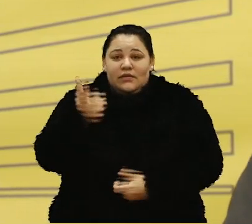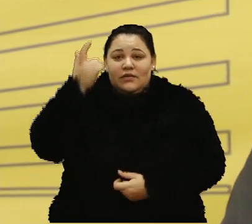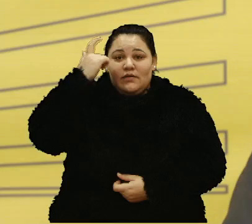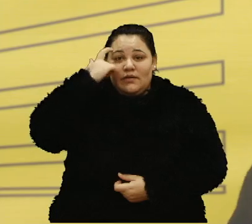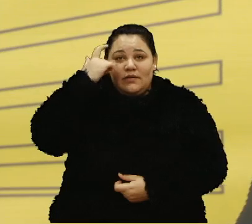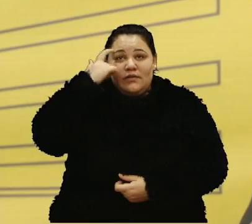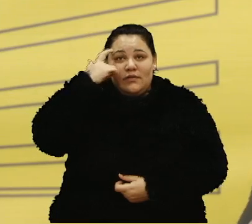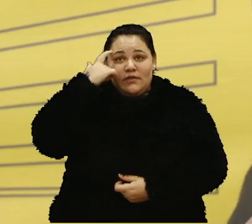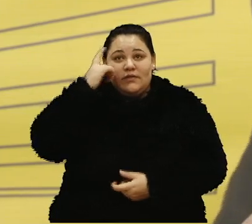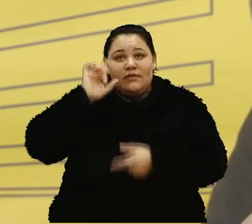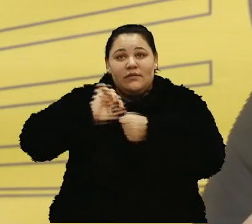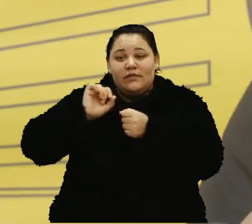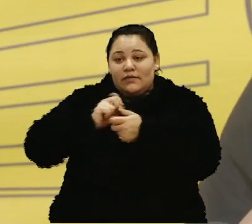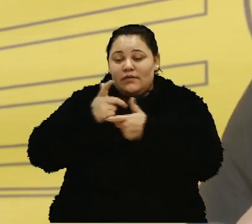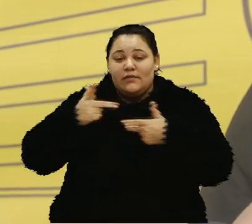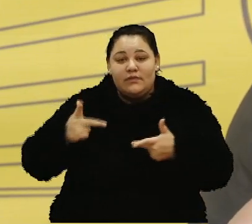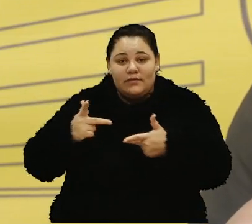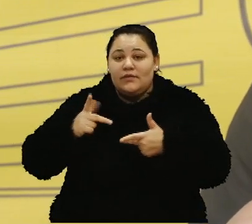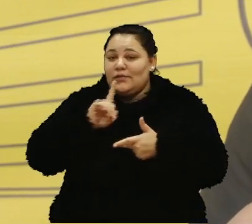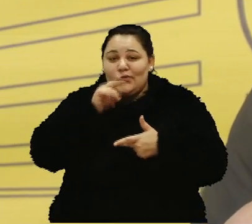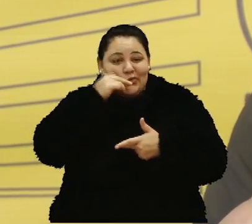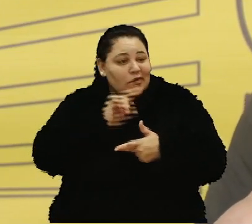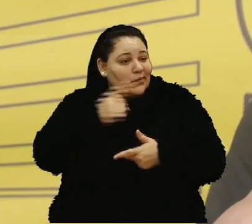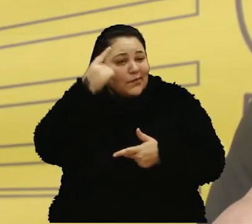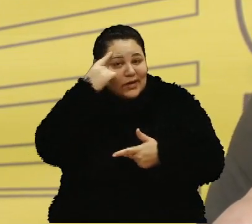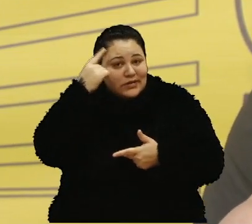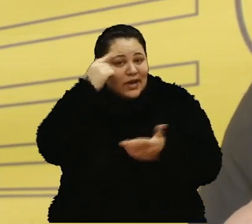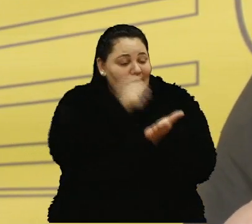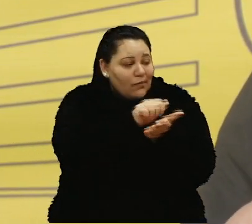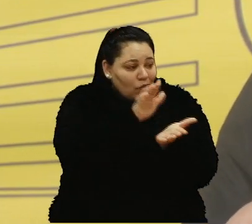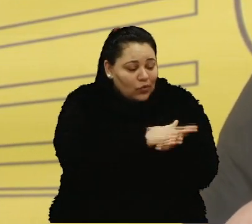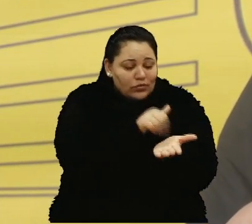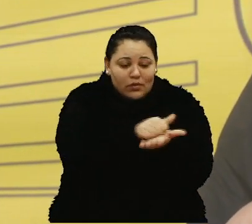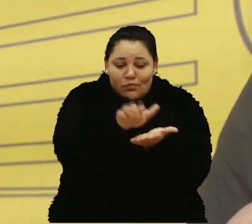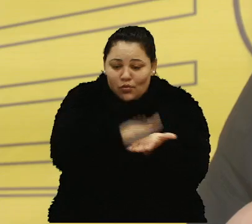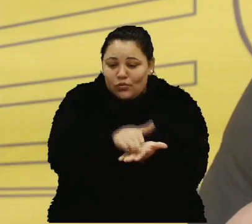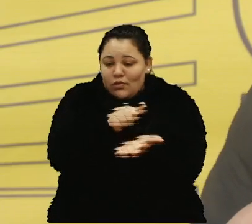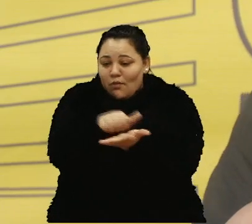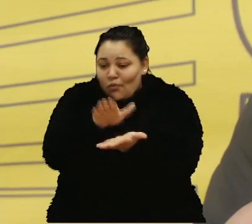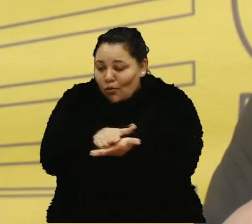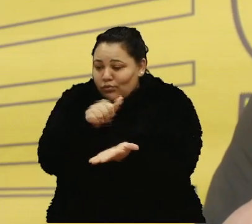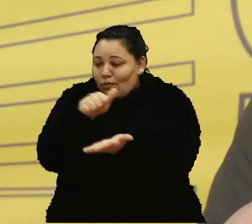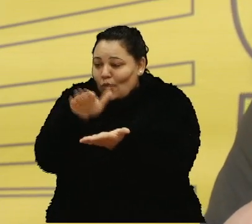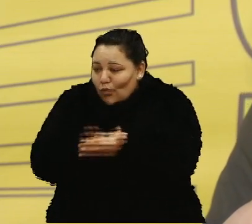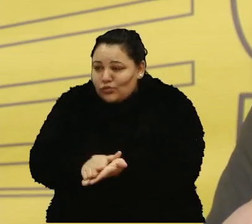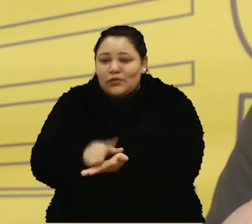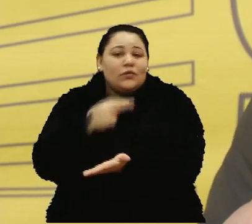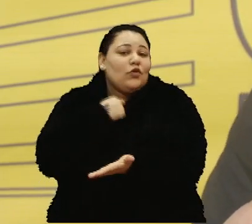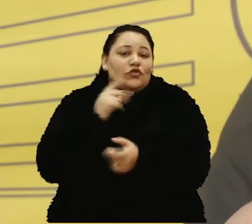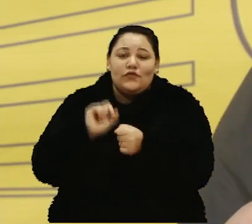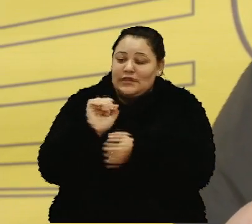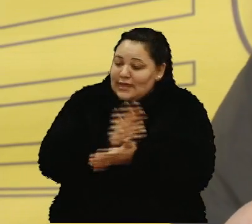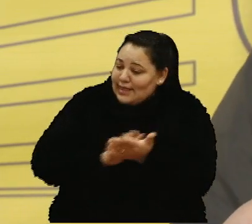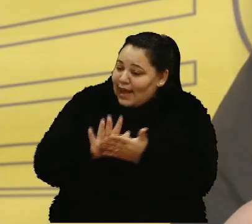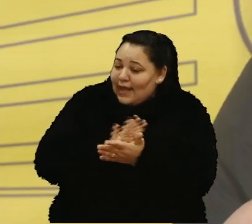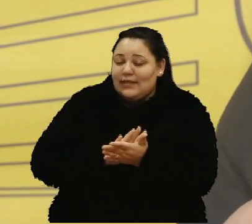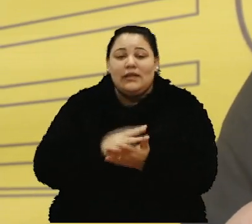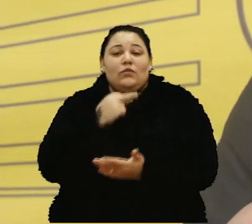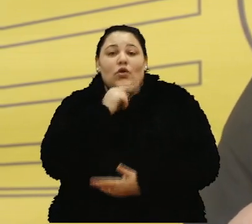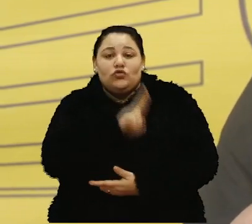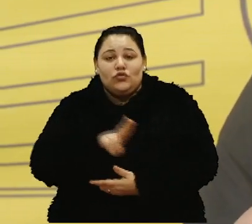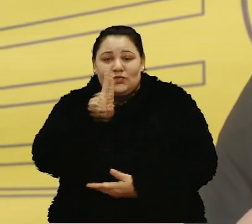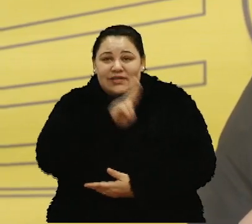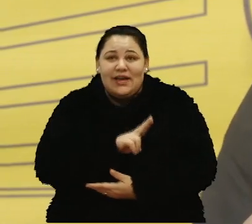consegue mais raciocinar direito, são multas em cima de multa, eles não podem fazer nada, eles não podem usar a sua propriedade, eles não podem limpar